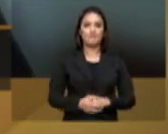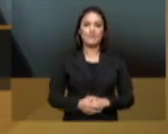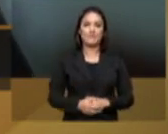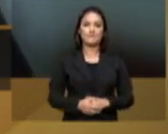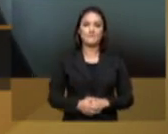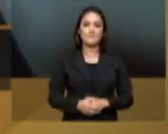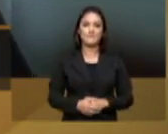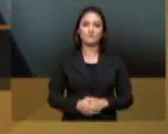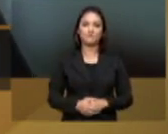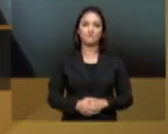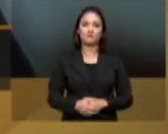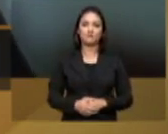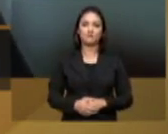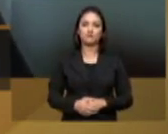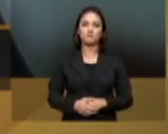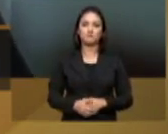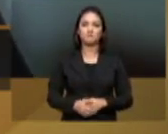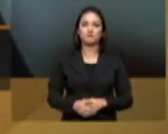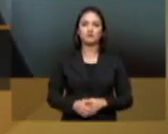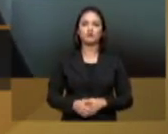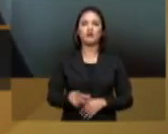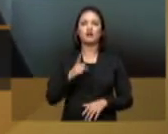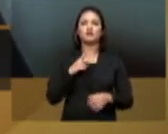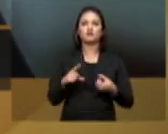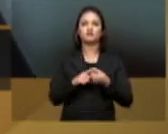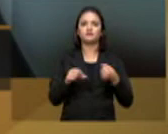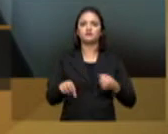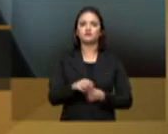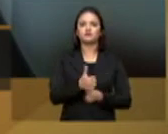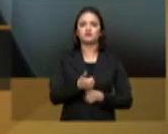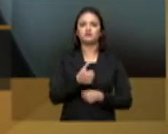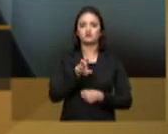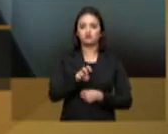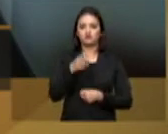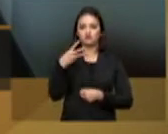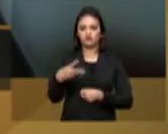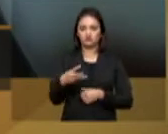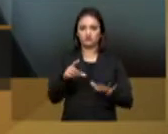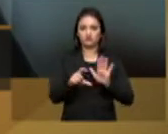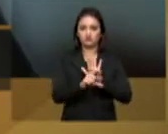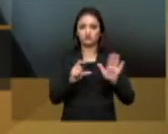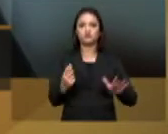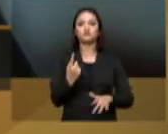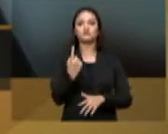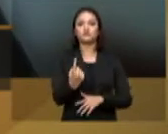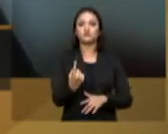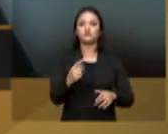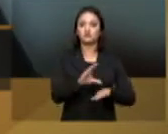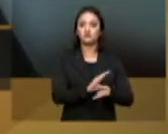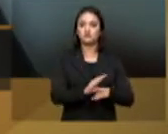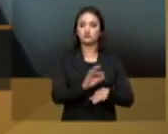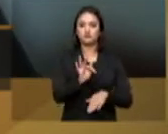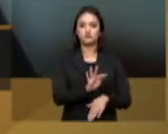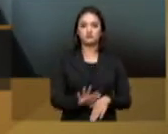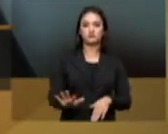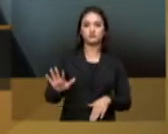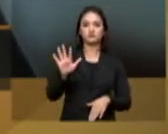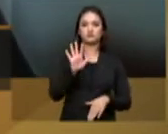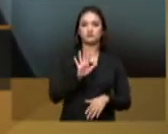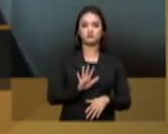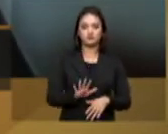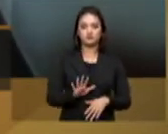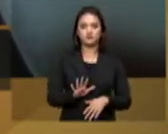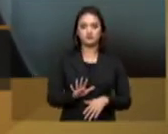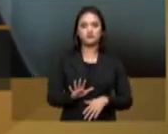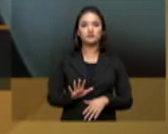Corrobora esse entendimento o disposto no artigo 153, parágrafo 1º da Constituição Federal, taxativo